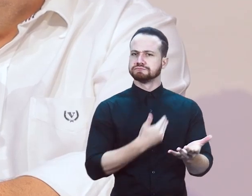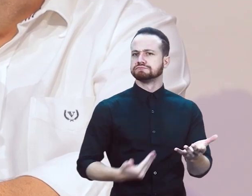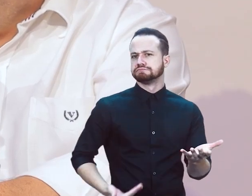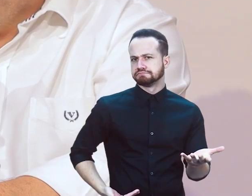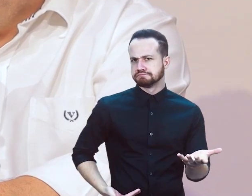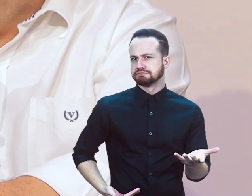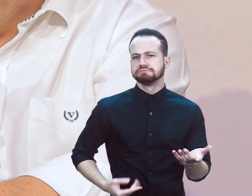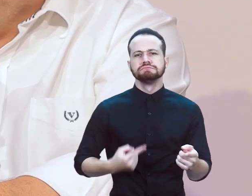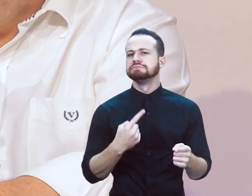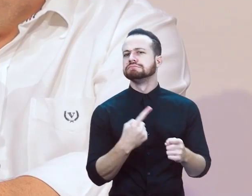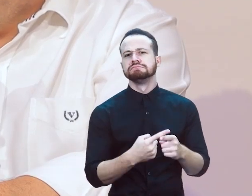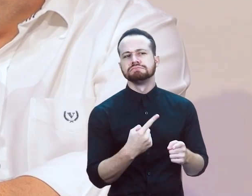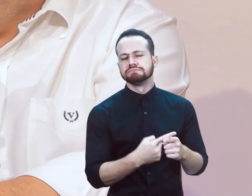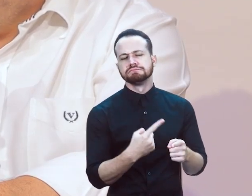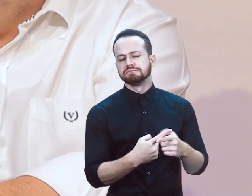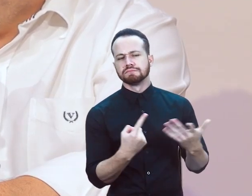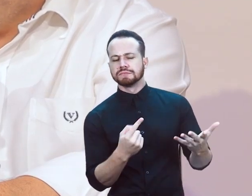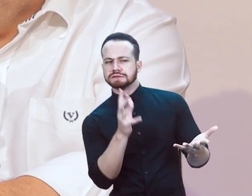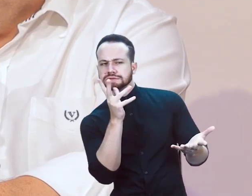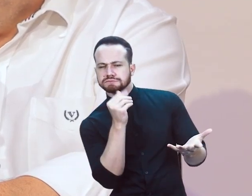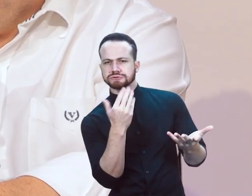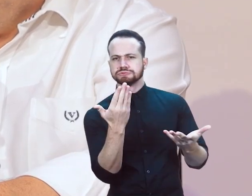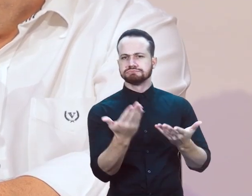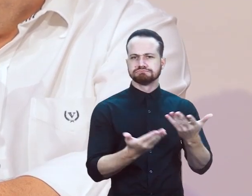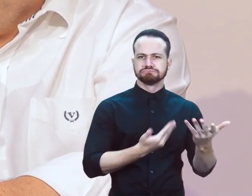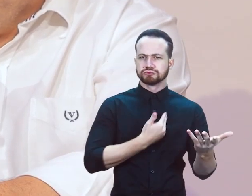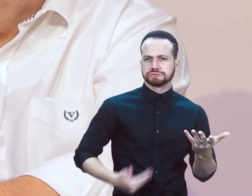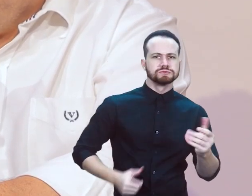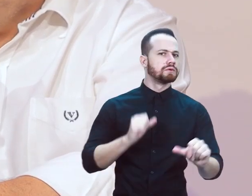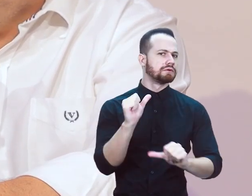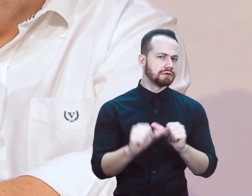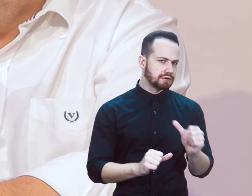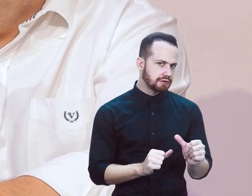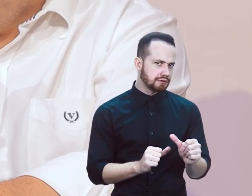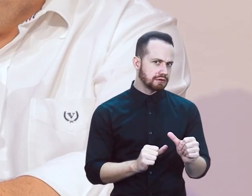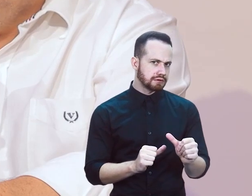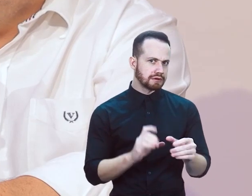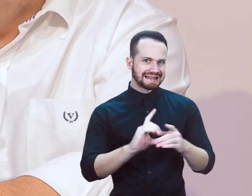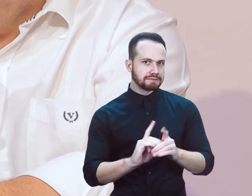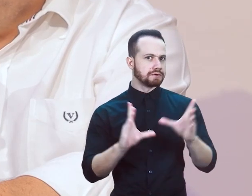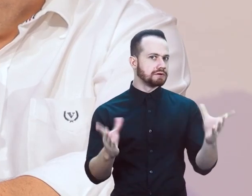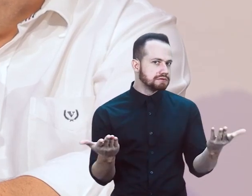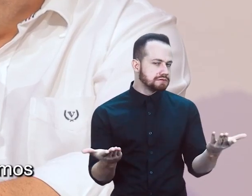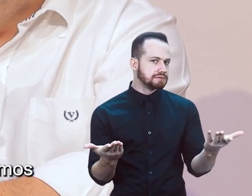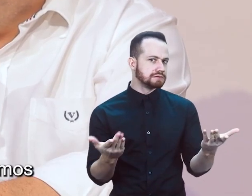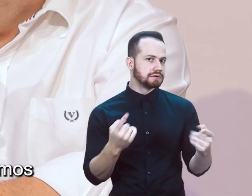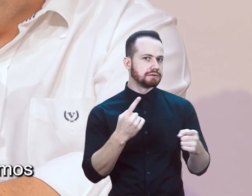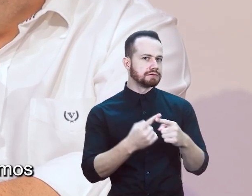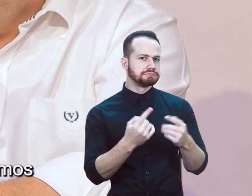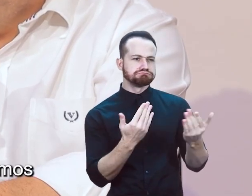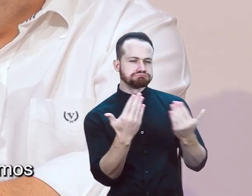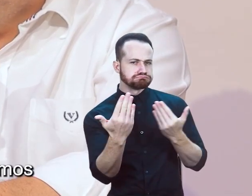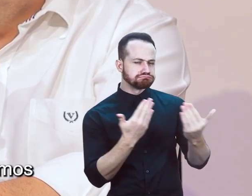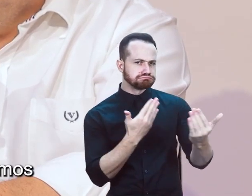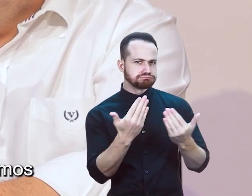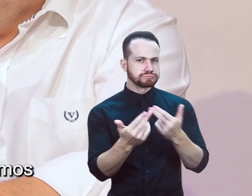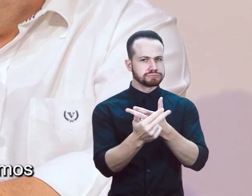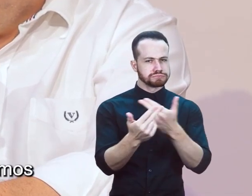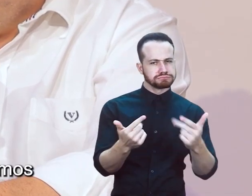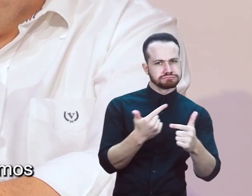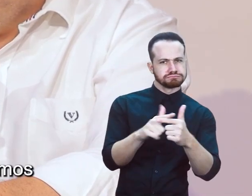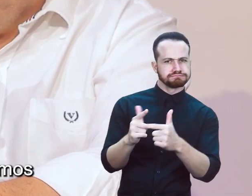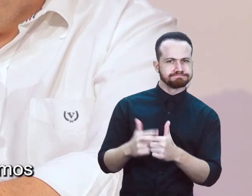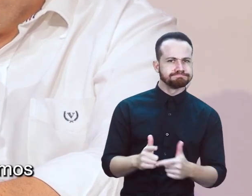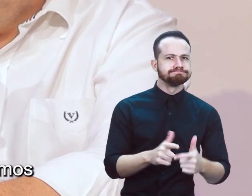regime? Por que demoramos tanto? E quais, na sua avaliação, os prejuízos